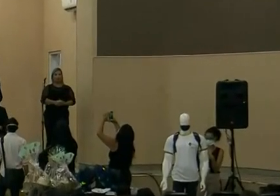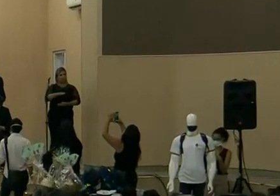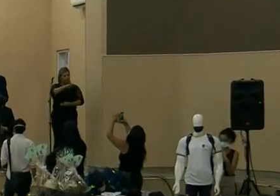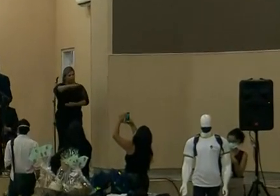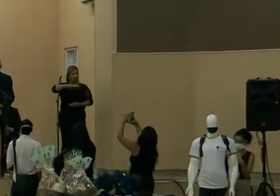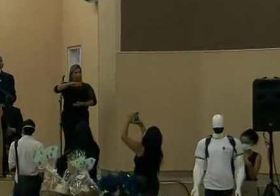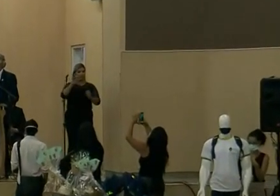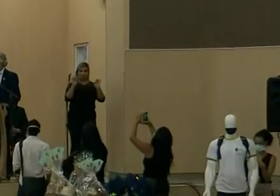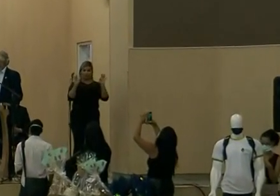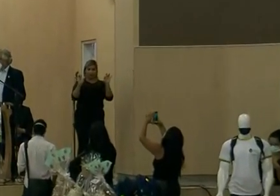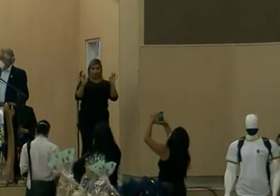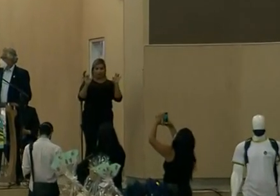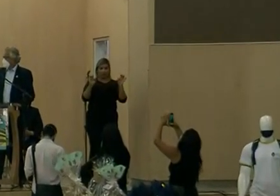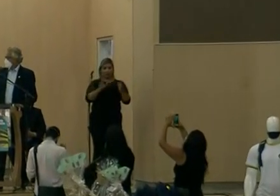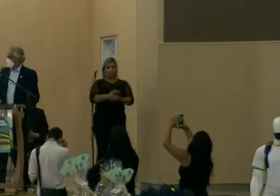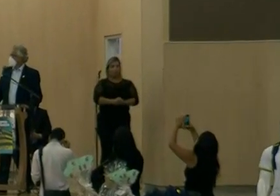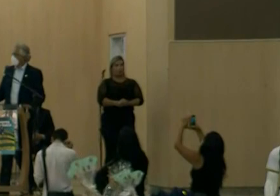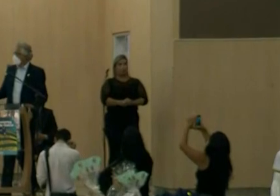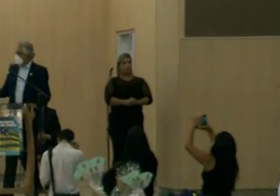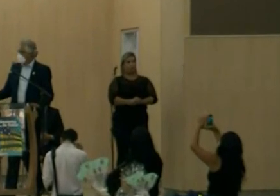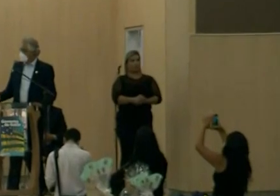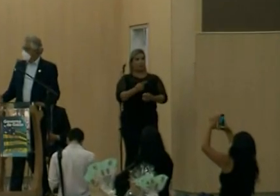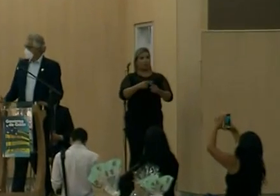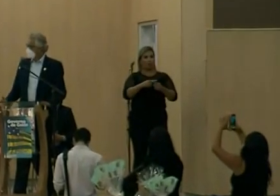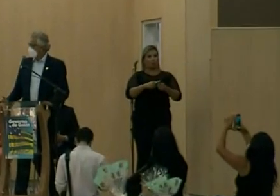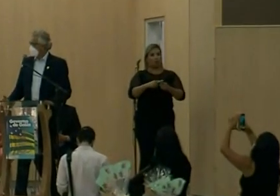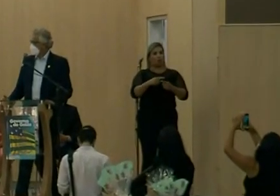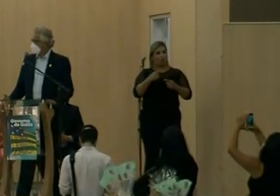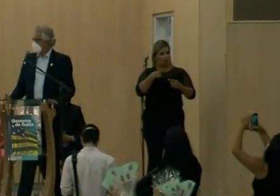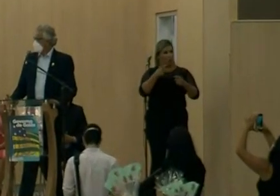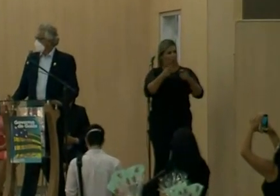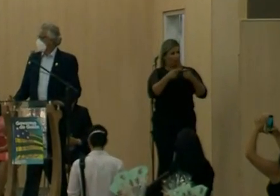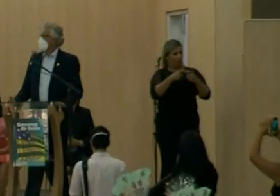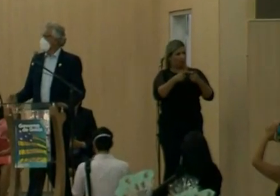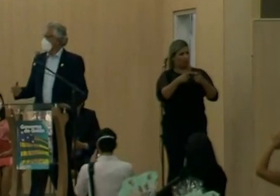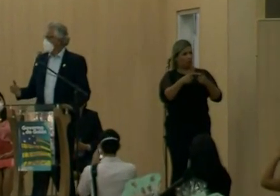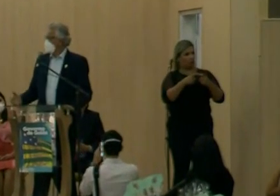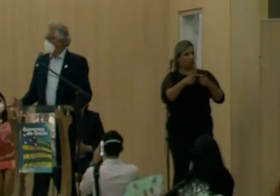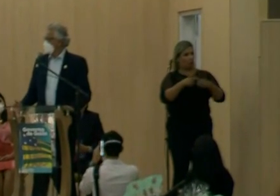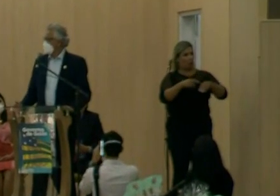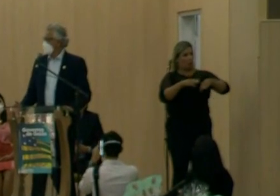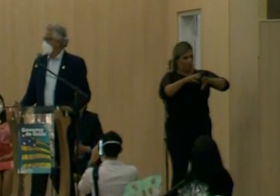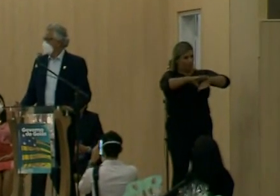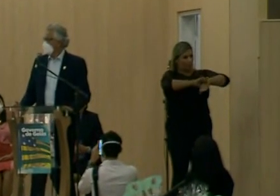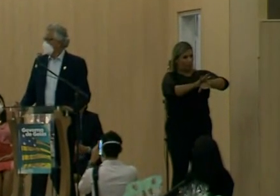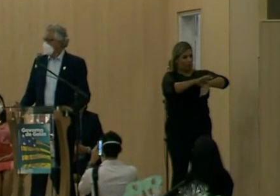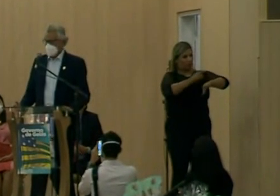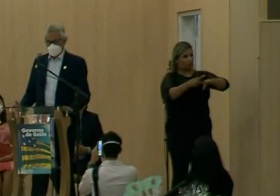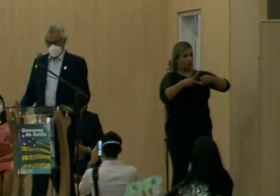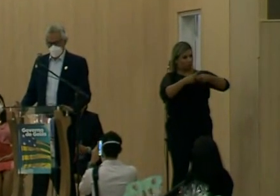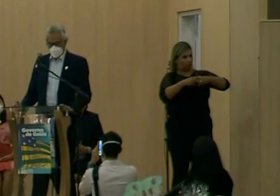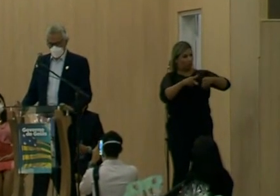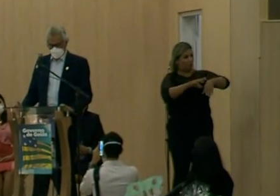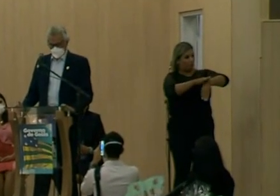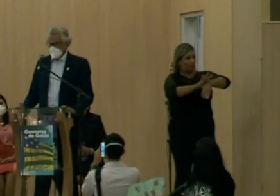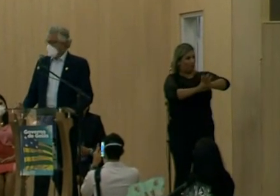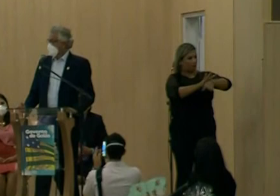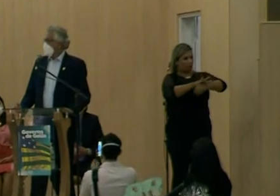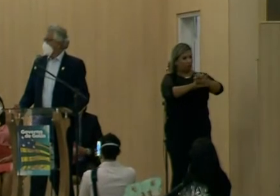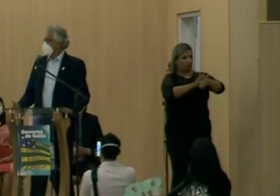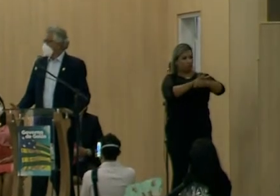tem mais um evento à tarde, onde ele vai entregar mais cestas básicas para a população. E ainda agora pela